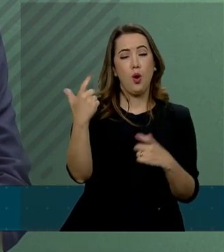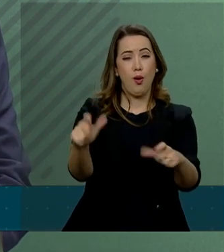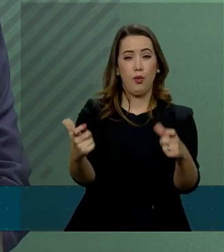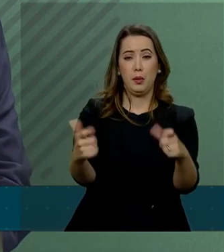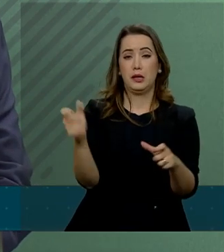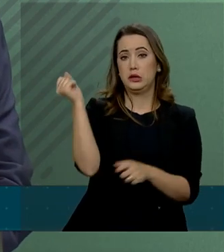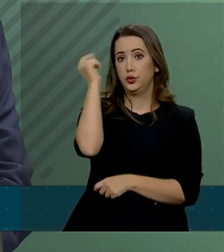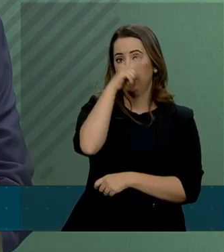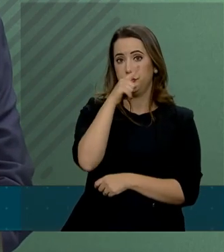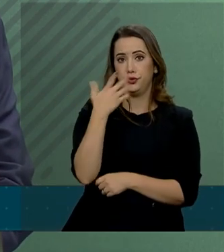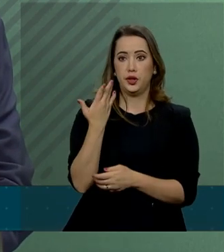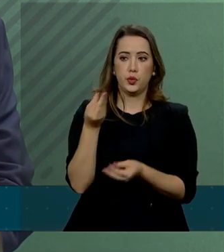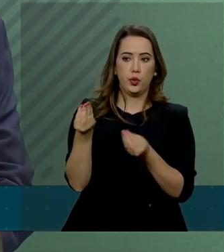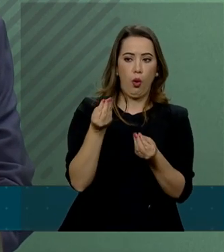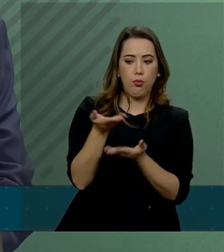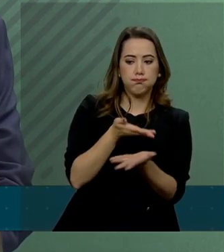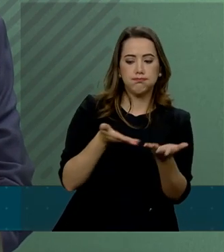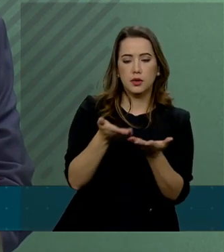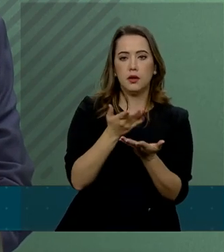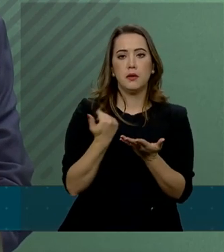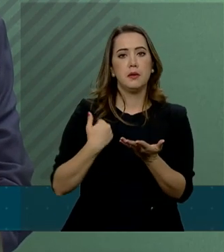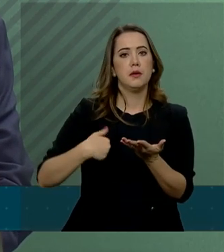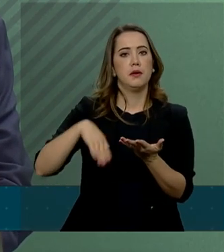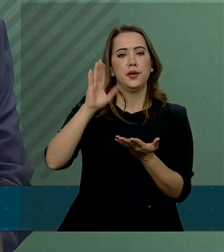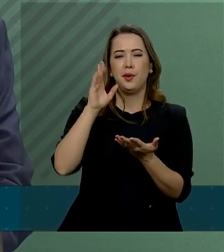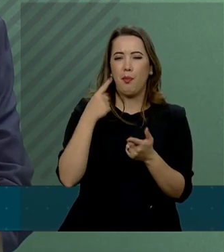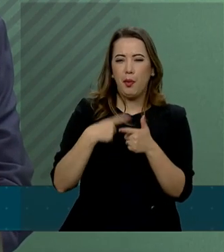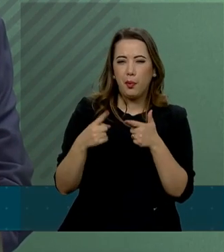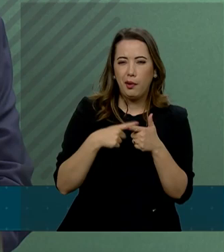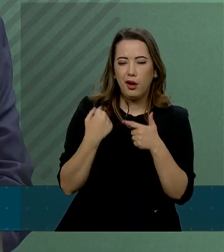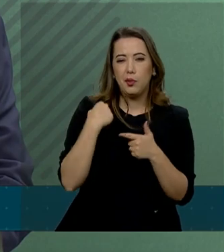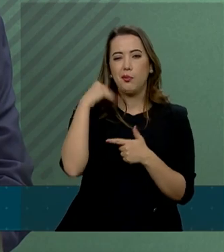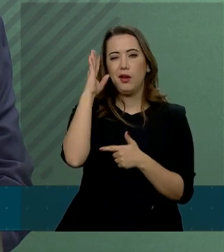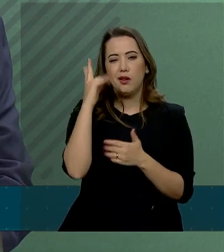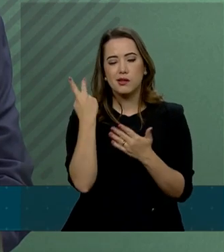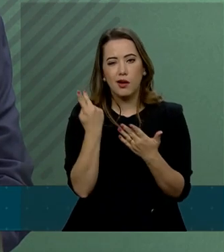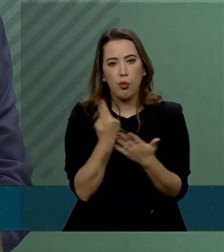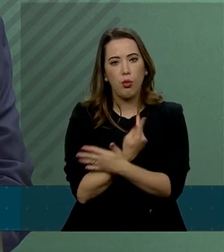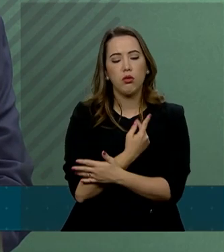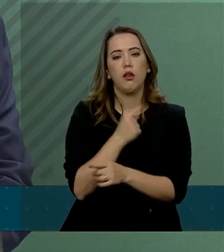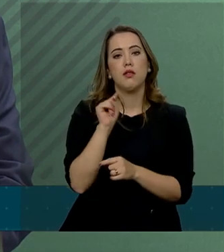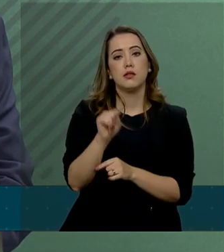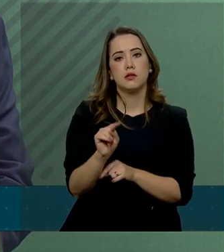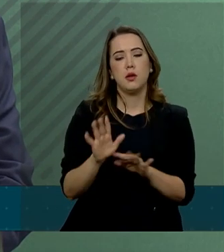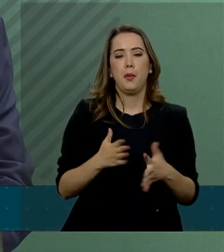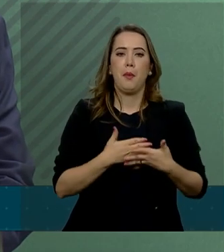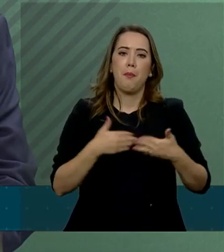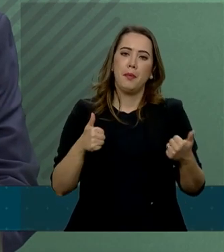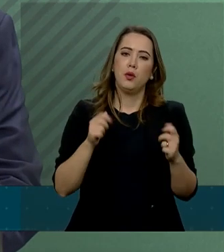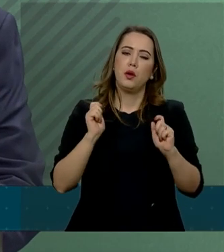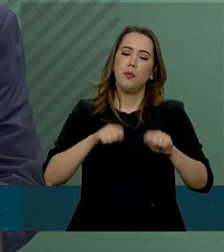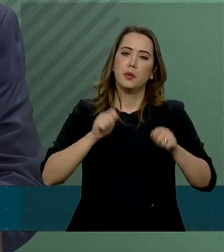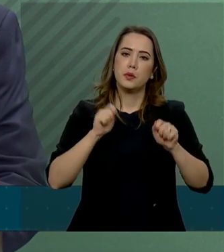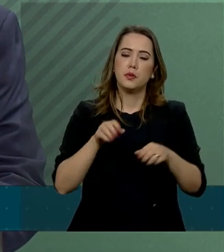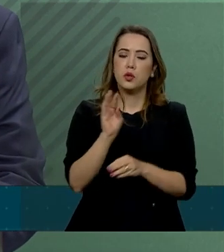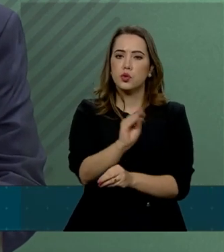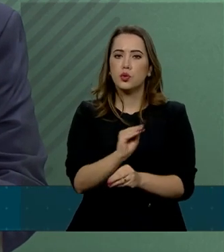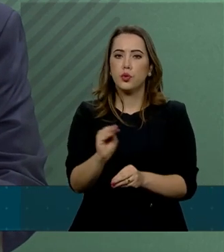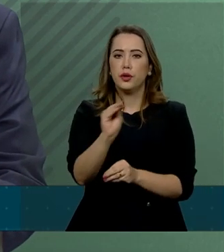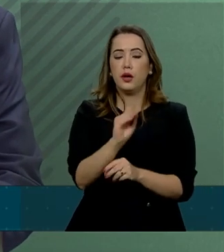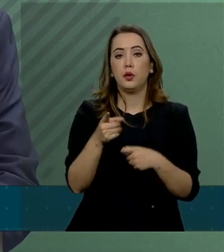difícil provimento ou alta vulnerabilidade além de aprimorar o modelo de atendimento